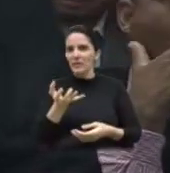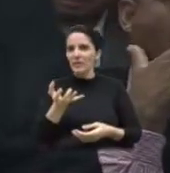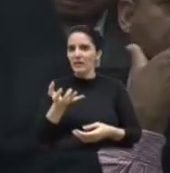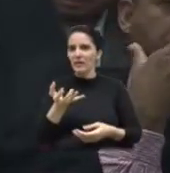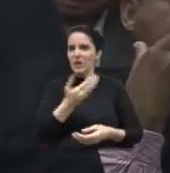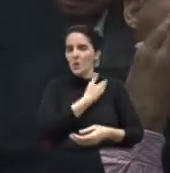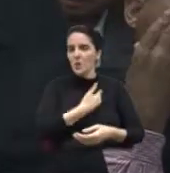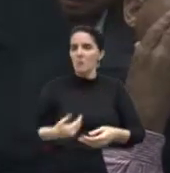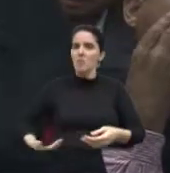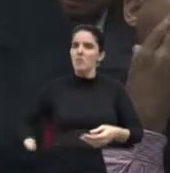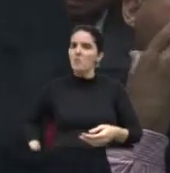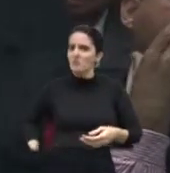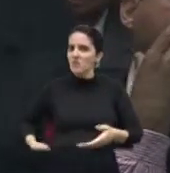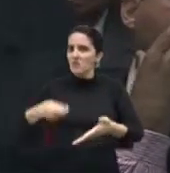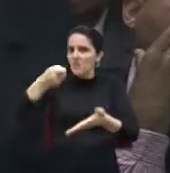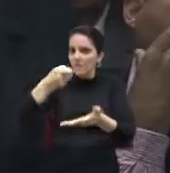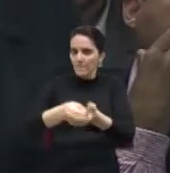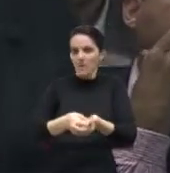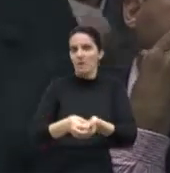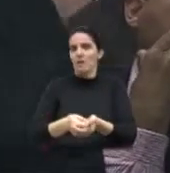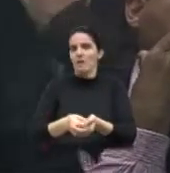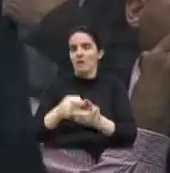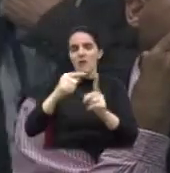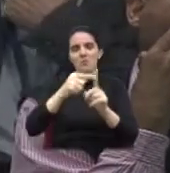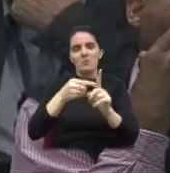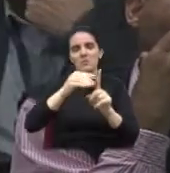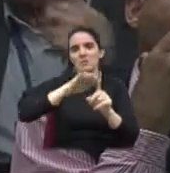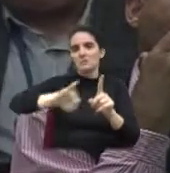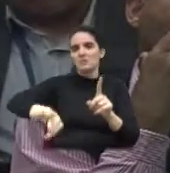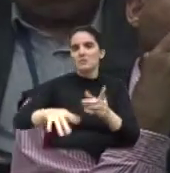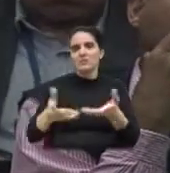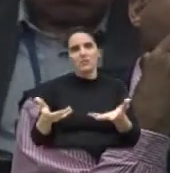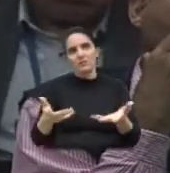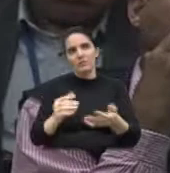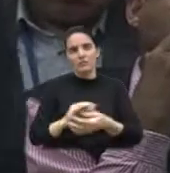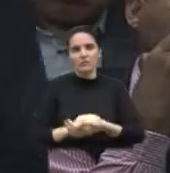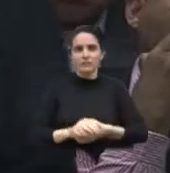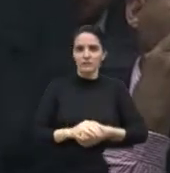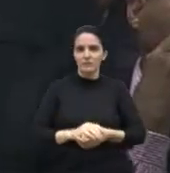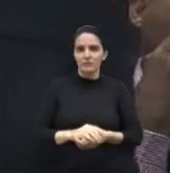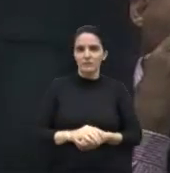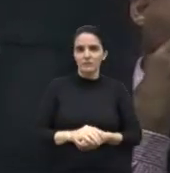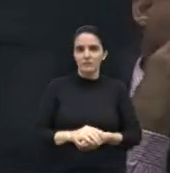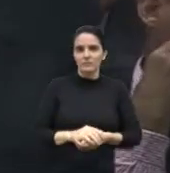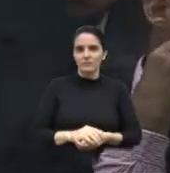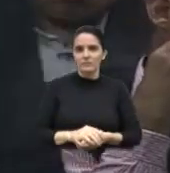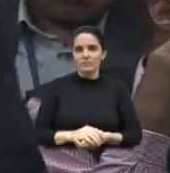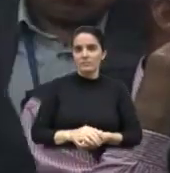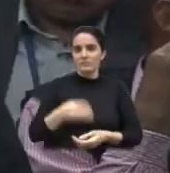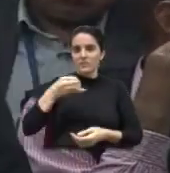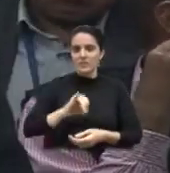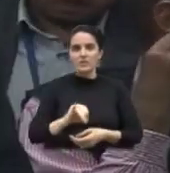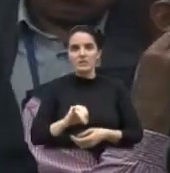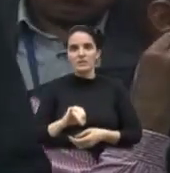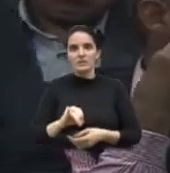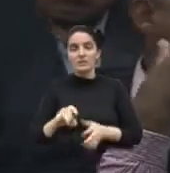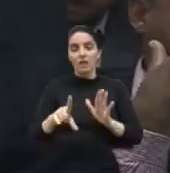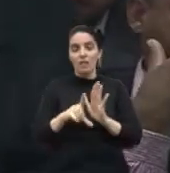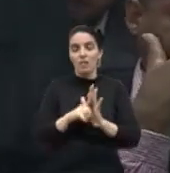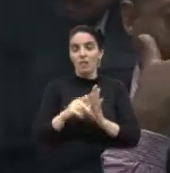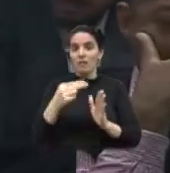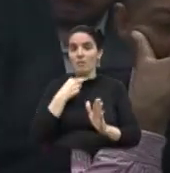público pagar o aborto. Porque senão tem as clínicas clandestinas. Na lei já